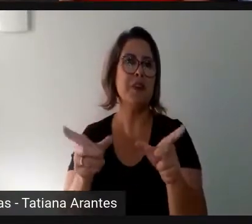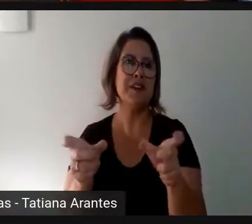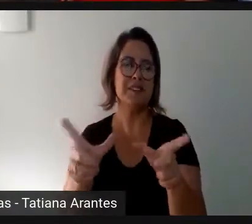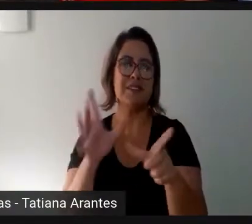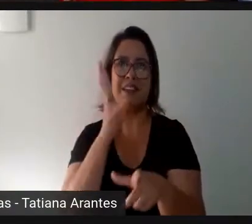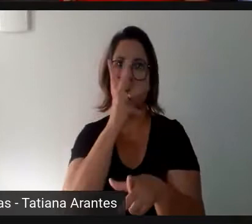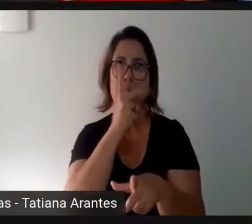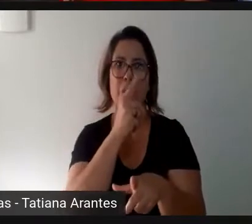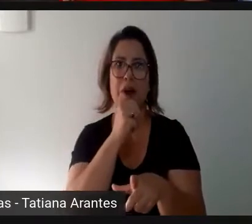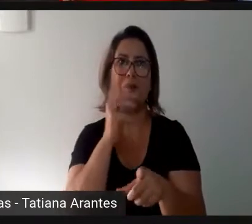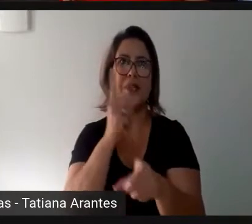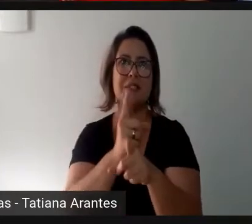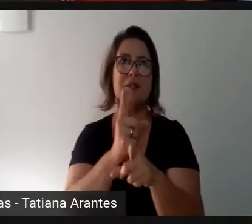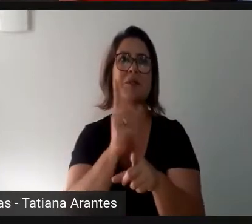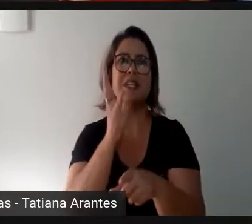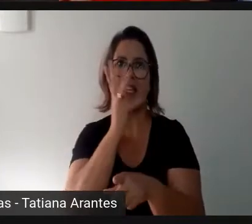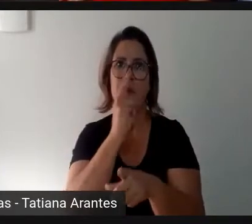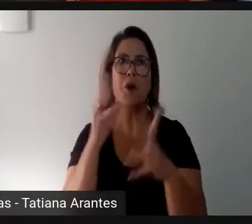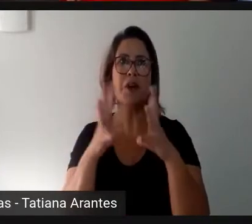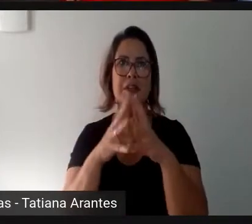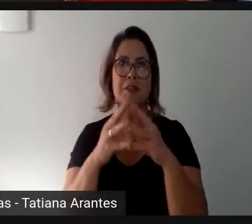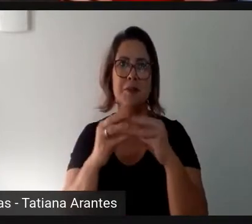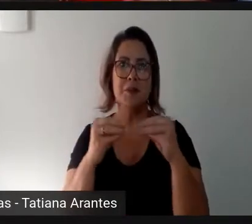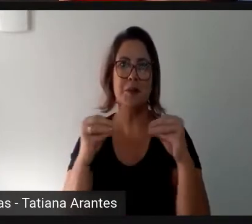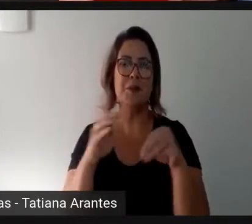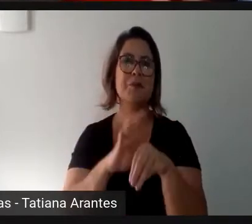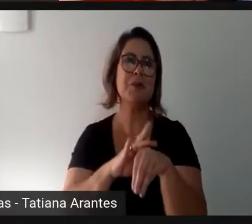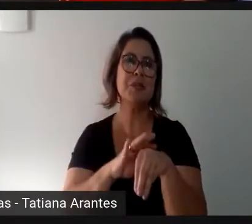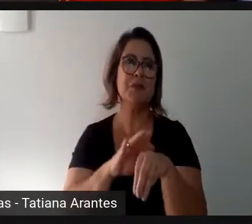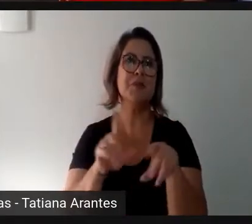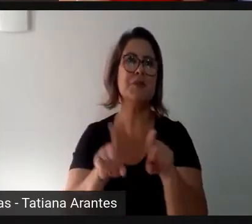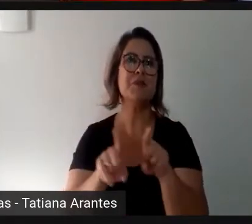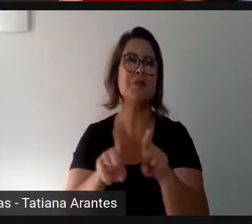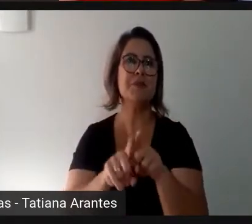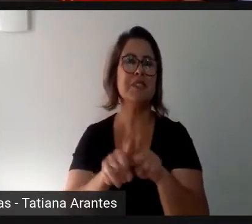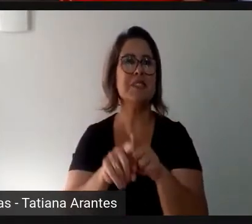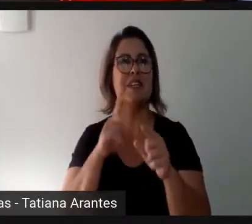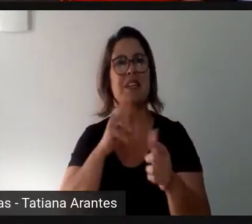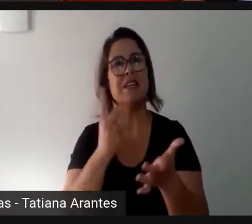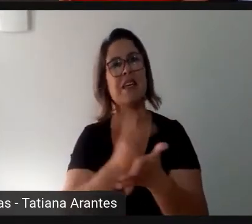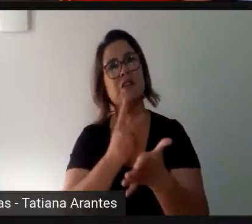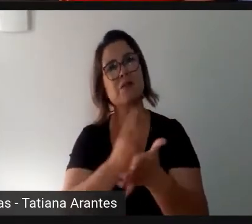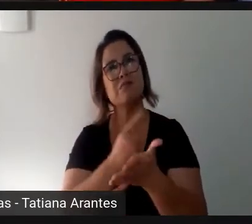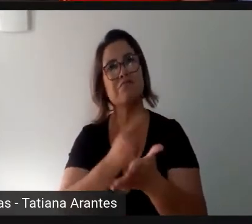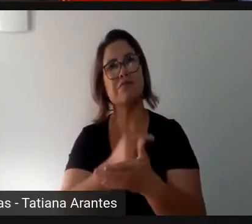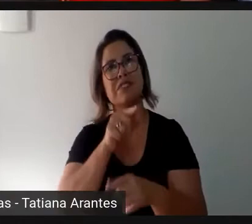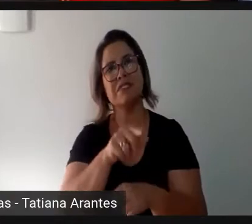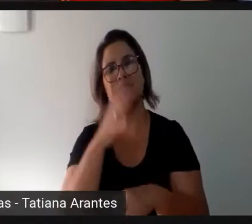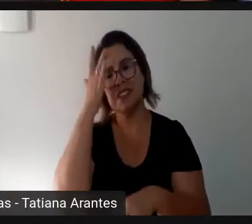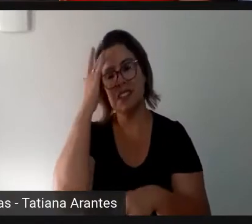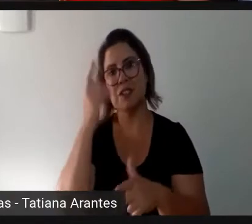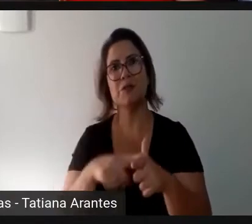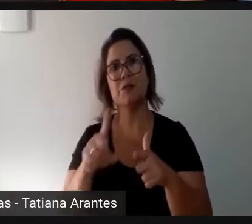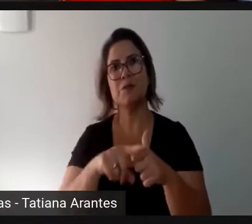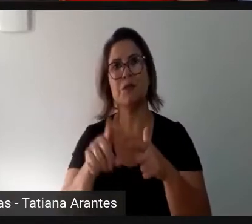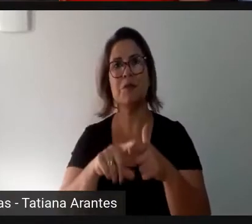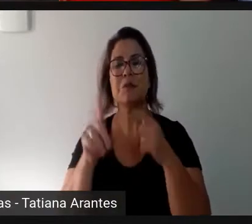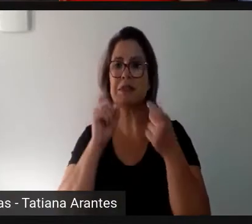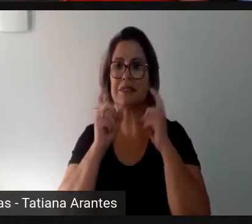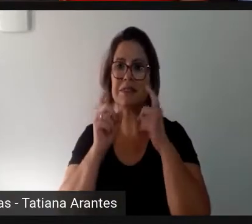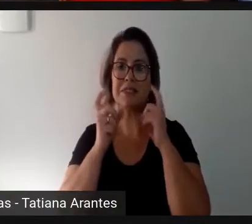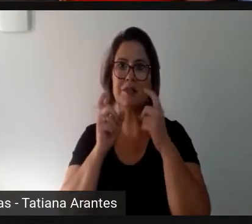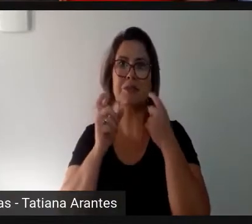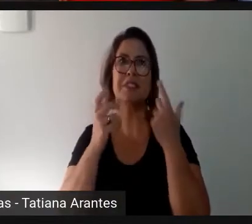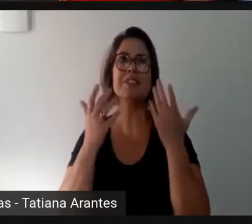gestão de risco, essa prevenção da doença, né? No caso, o mau funcionamento da atuação administrativa, nosso tema.